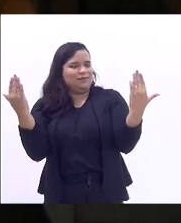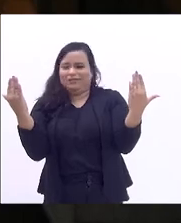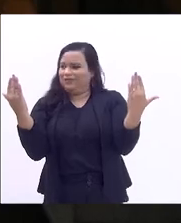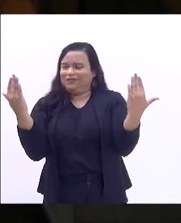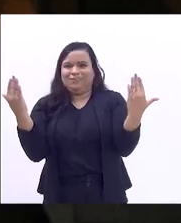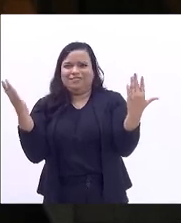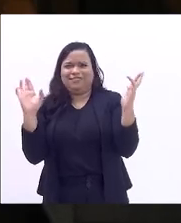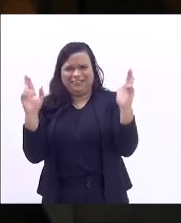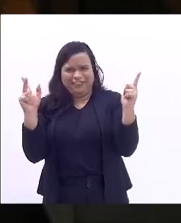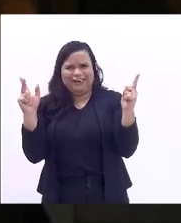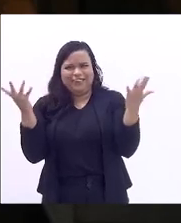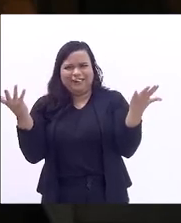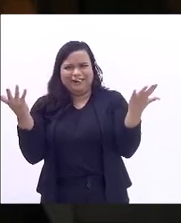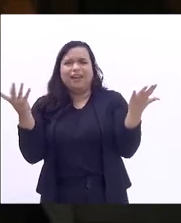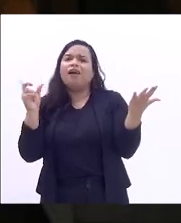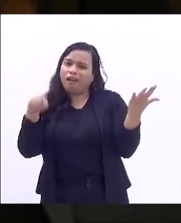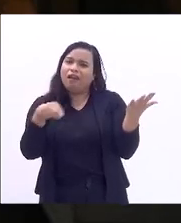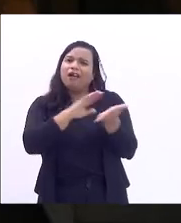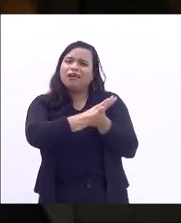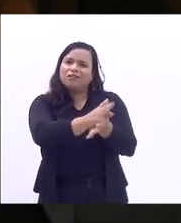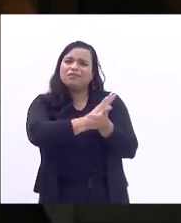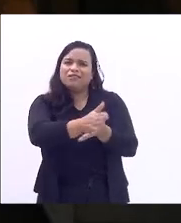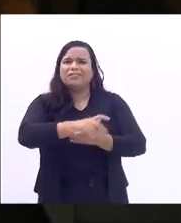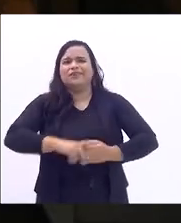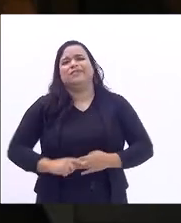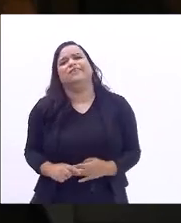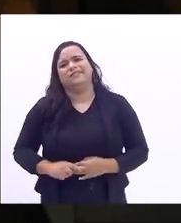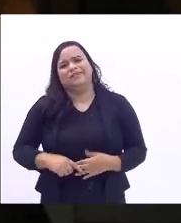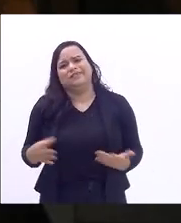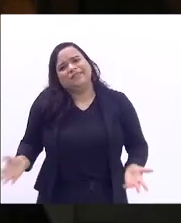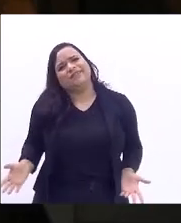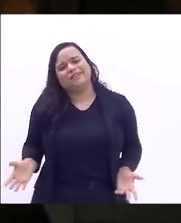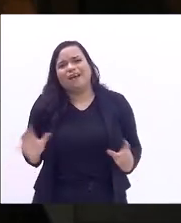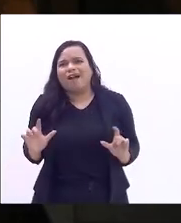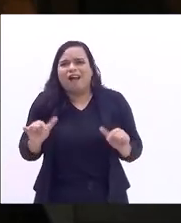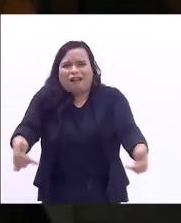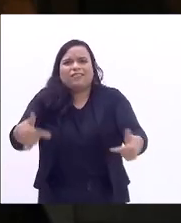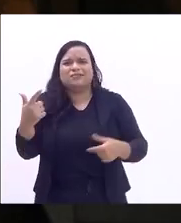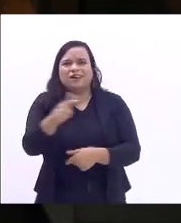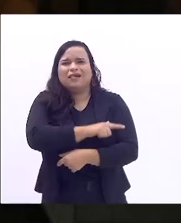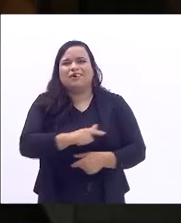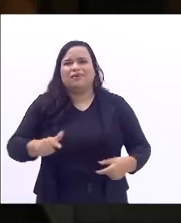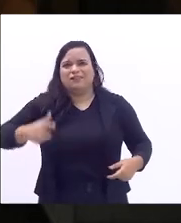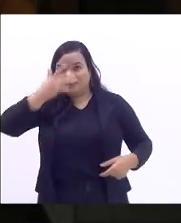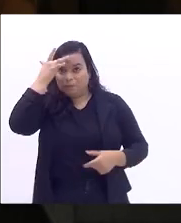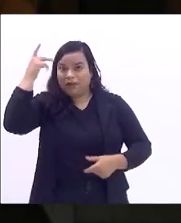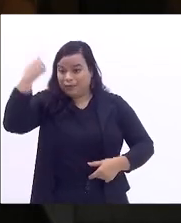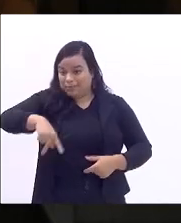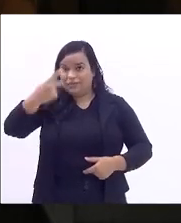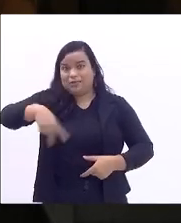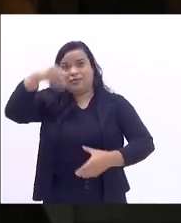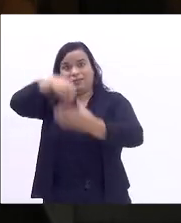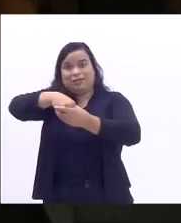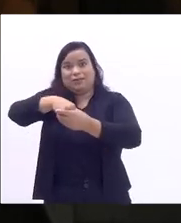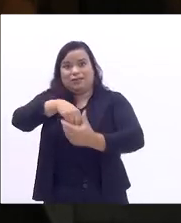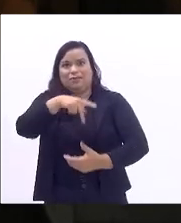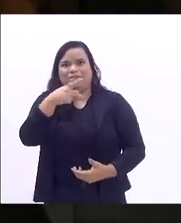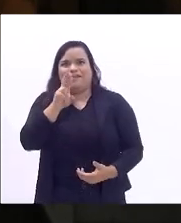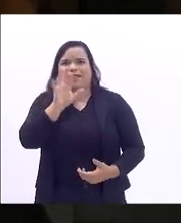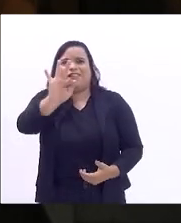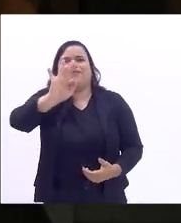pura discriminação acabamos de ver que não é assim que ela atua quando se trata dos membros da própria polícia